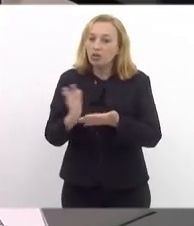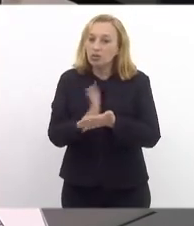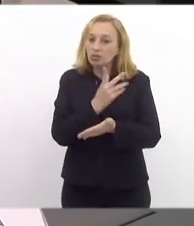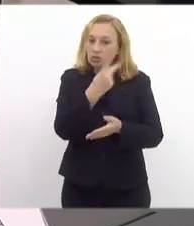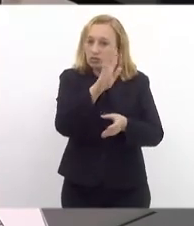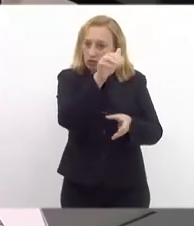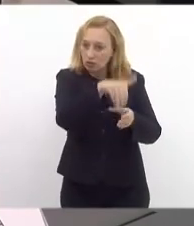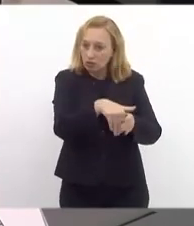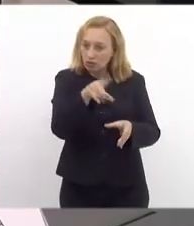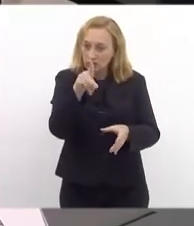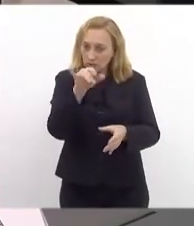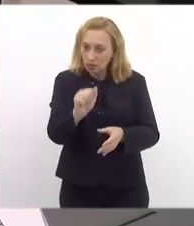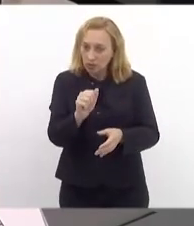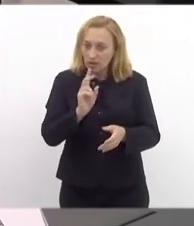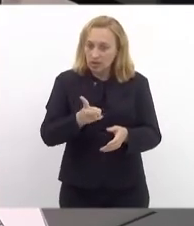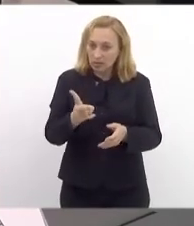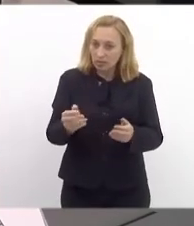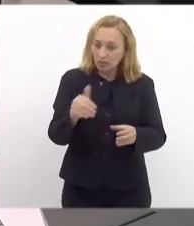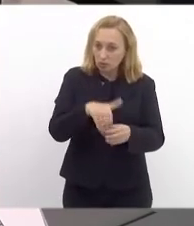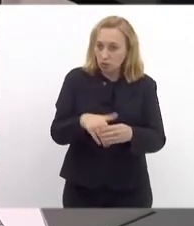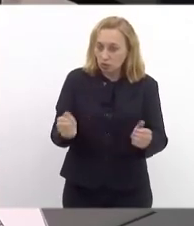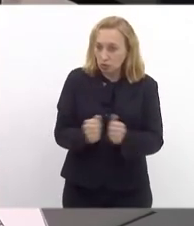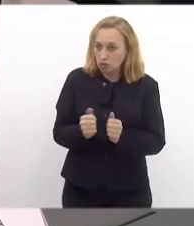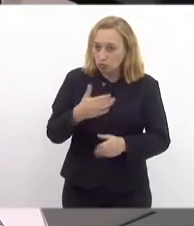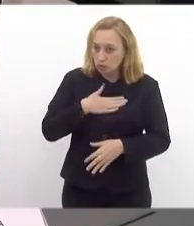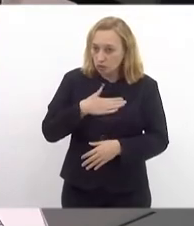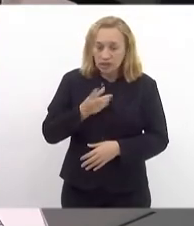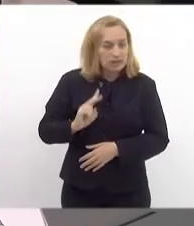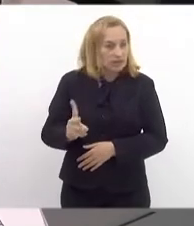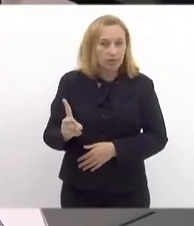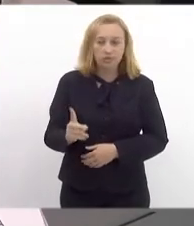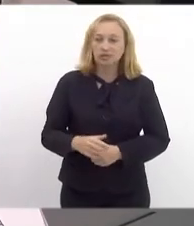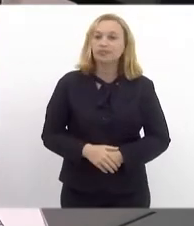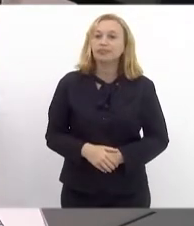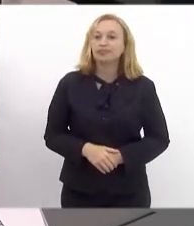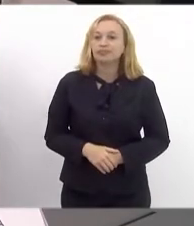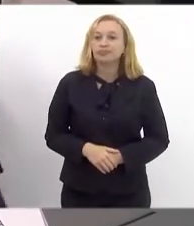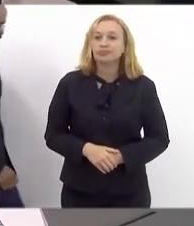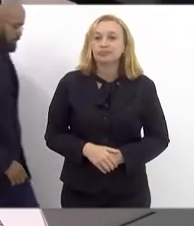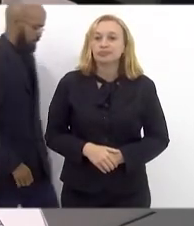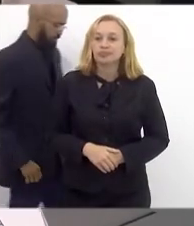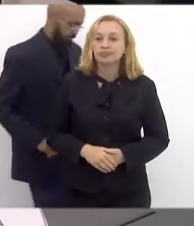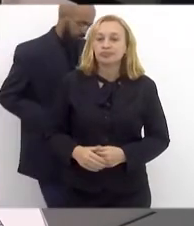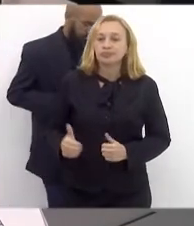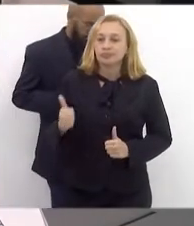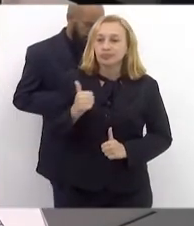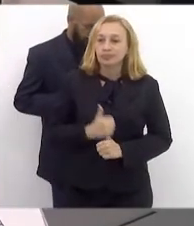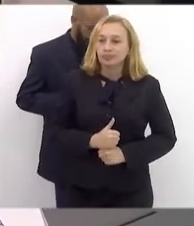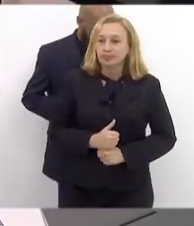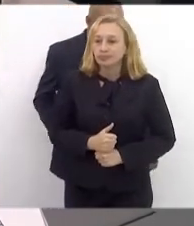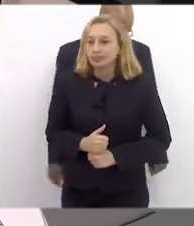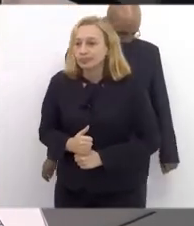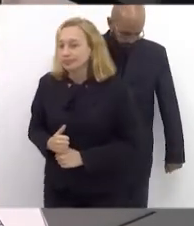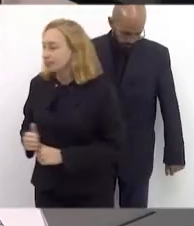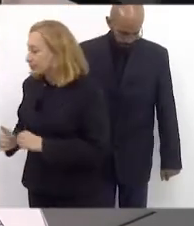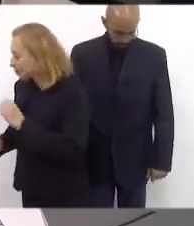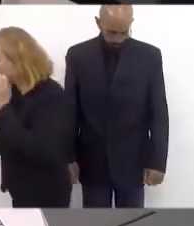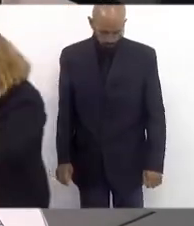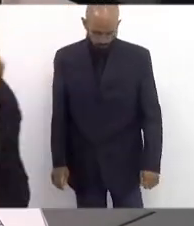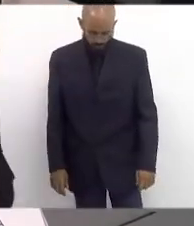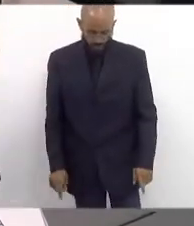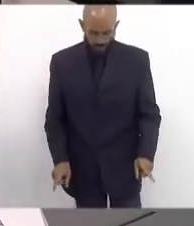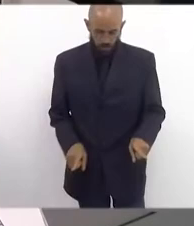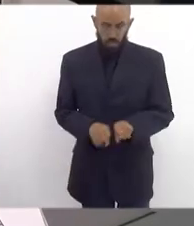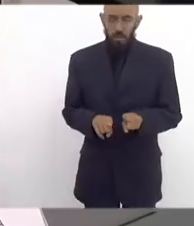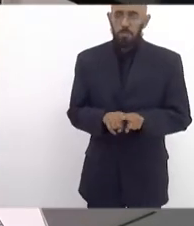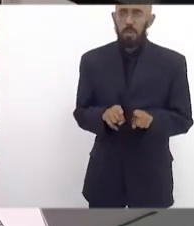voto do Senhor que na moda sempre volta comigo Entendeu sempre voltou comigo nessas iniciativas aliás quero